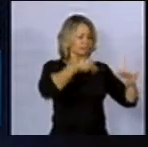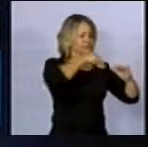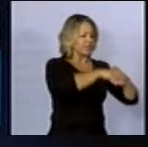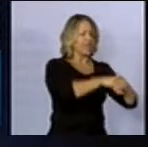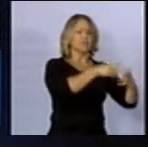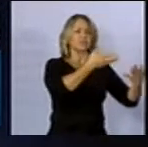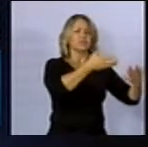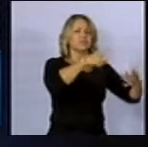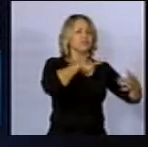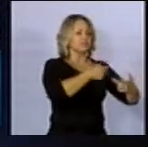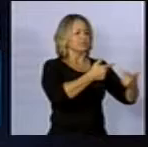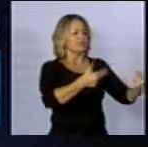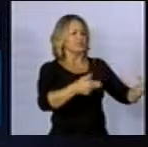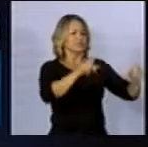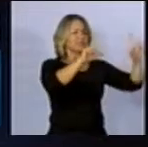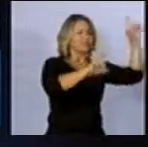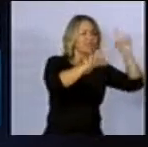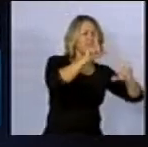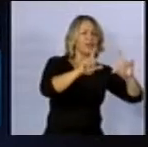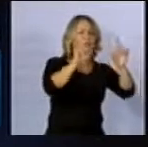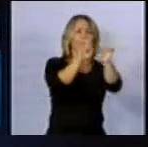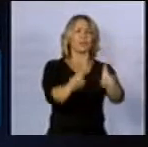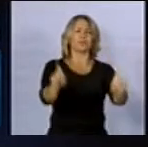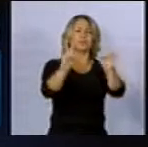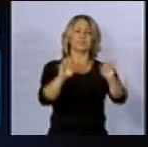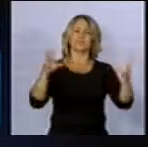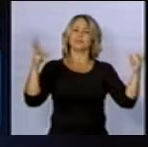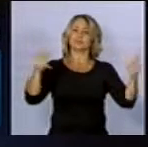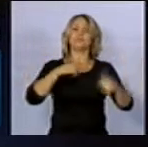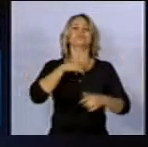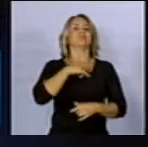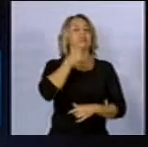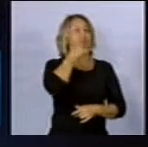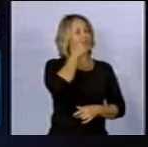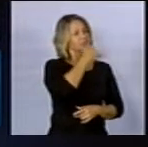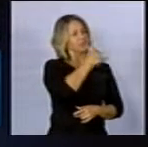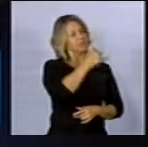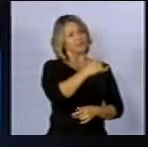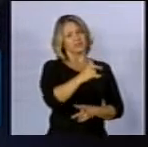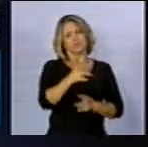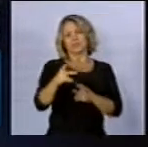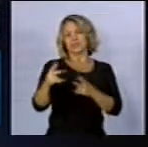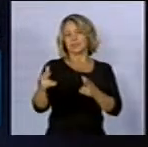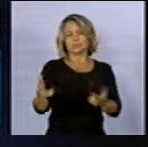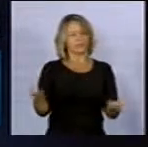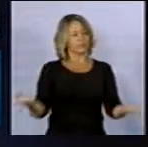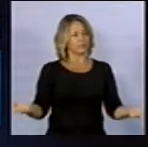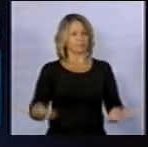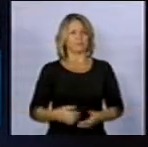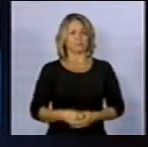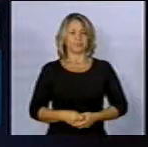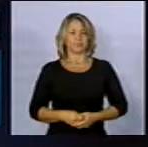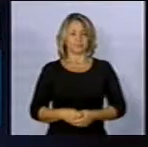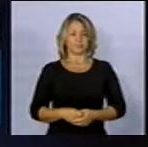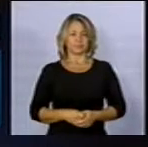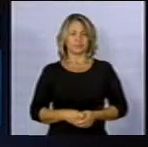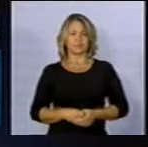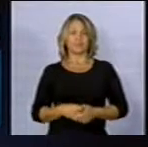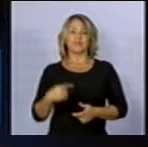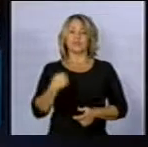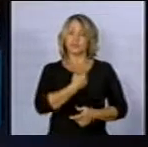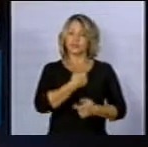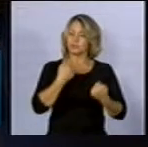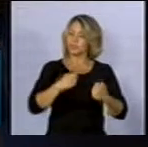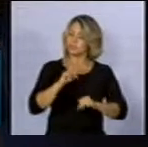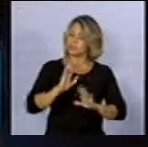micro-ondas televisão computador tudo isso emite irradiação tudo isso emite irradiação e nós temos